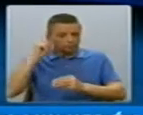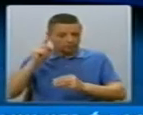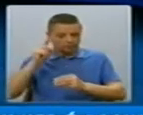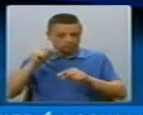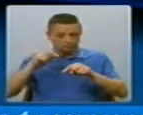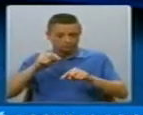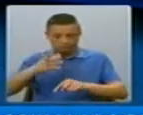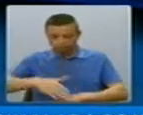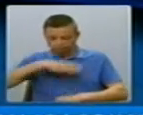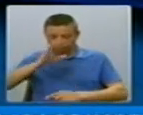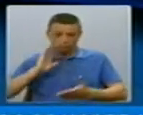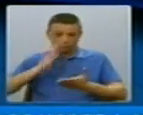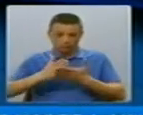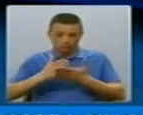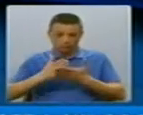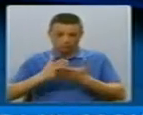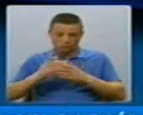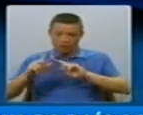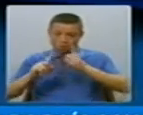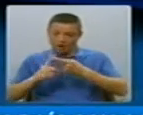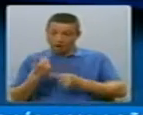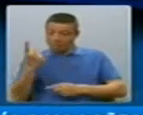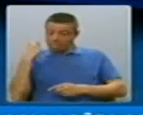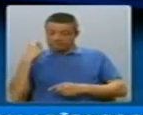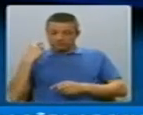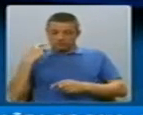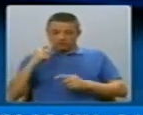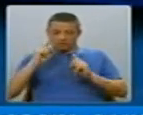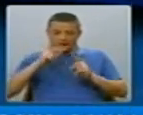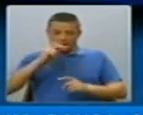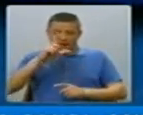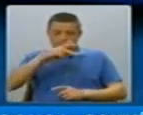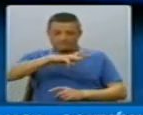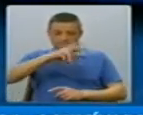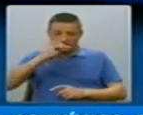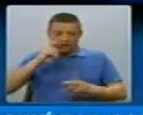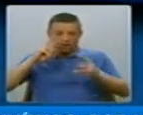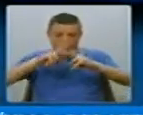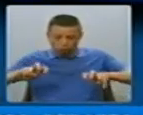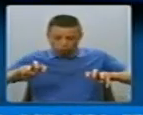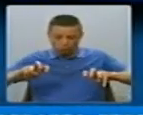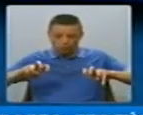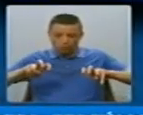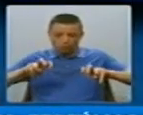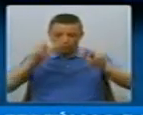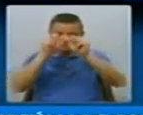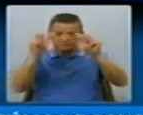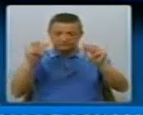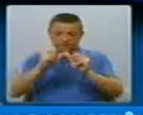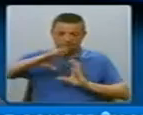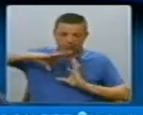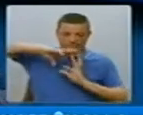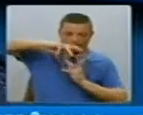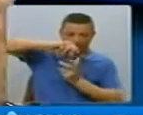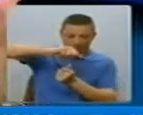na Última Fronteira no ano passado, em que também o próprio ALMA tinha descoberto num sistema planetário uma